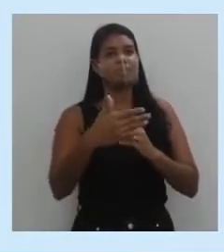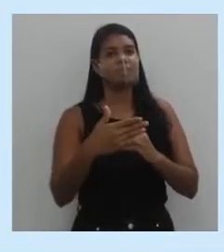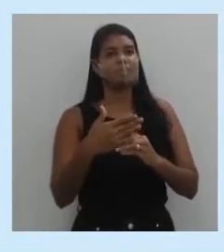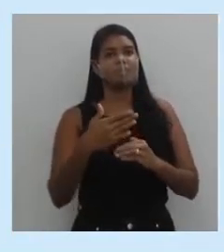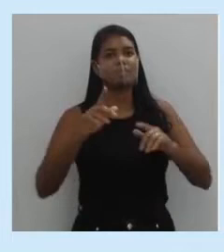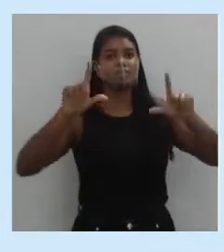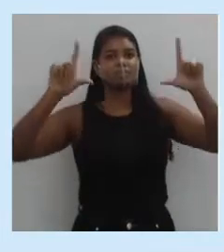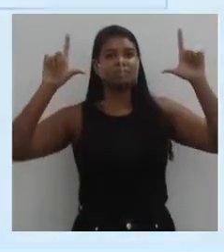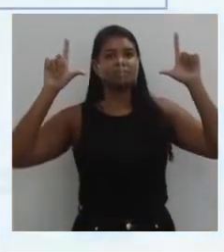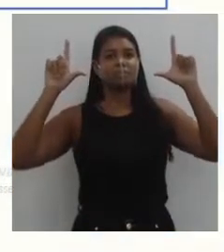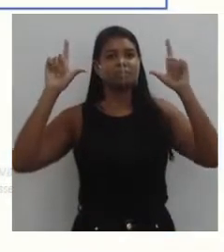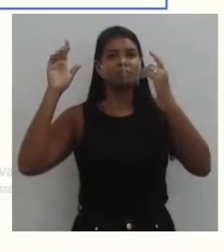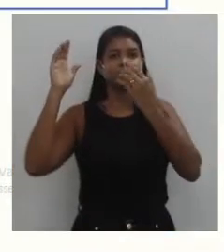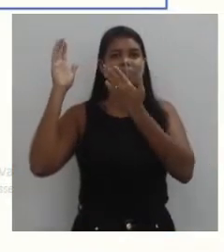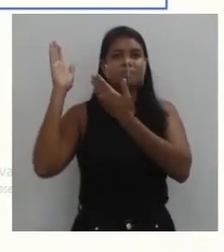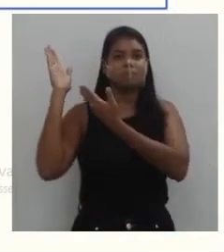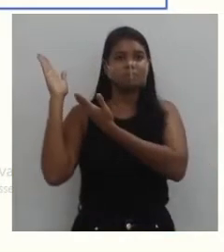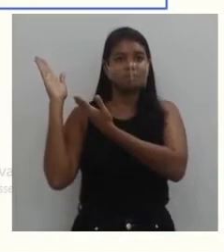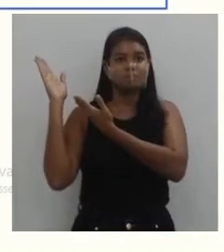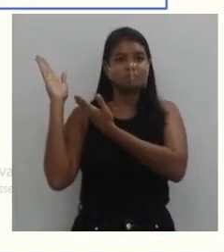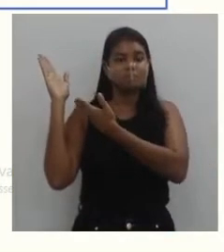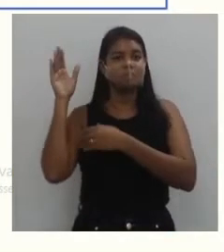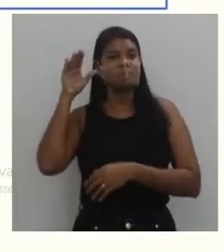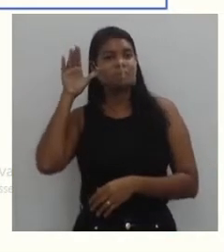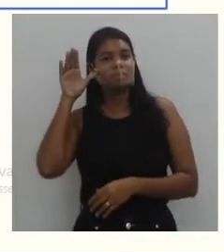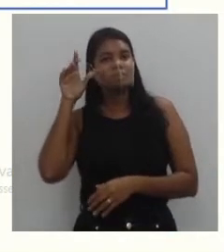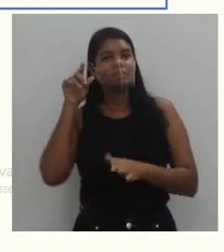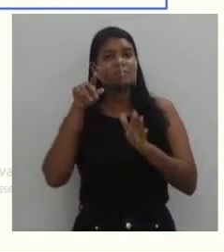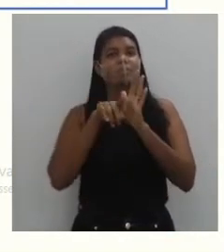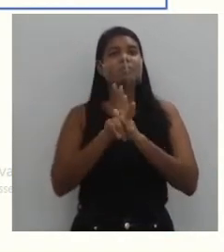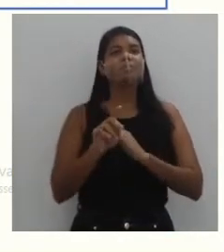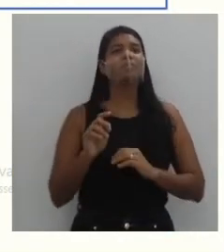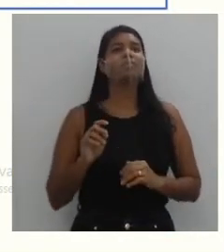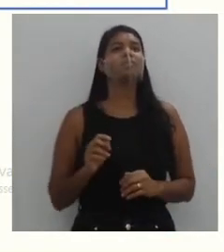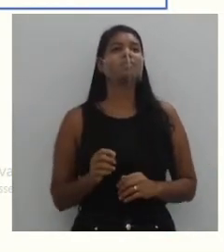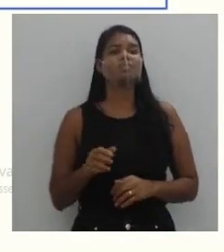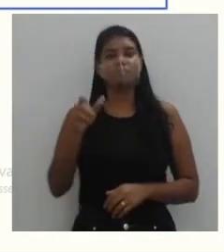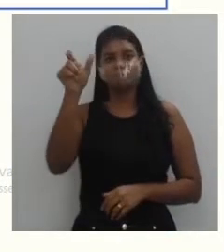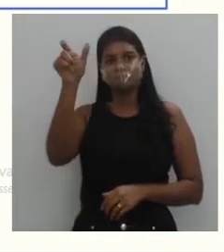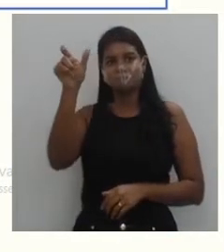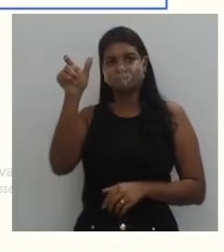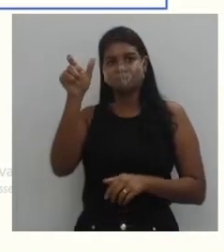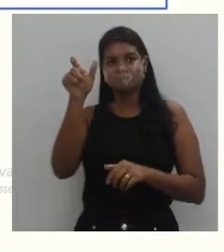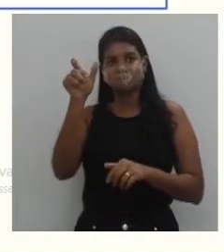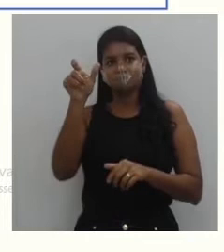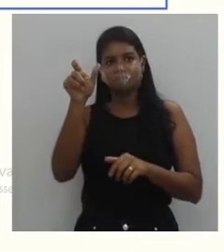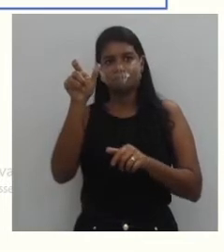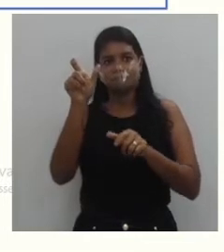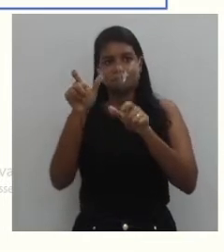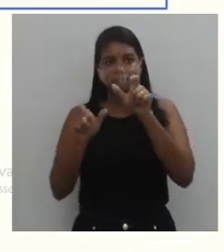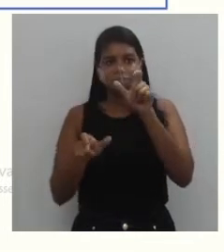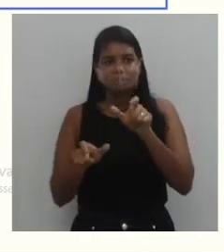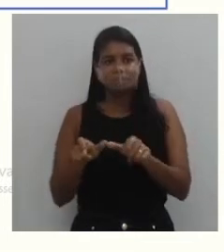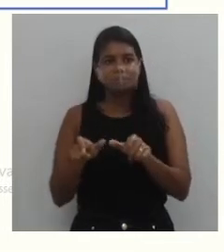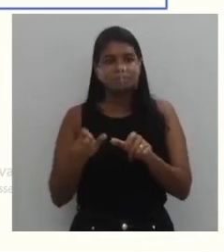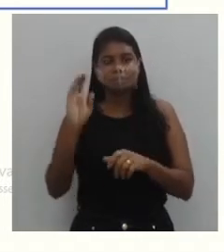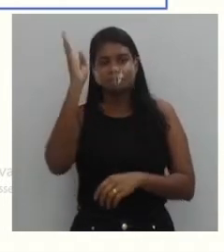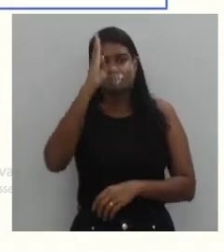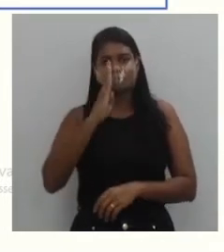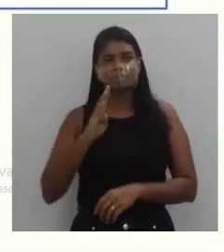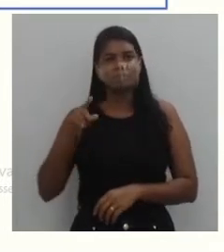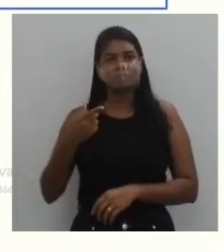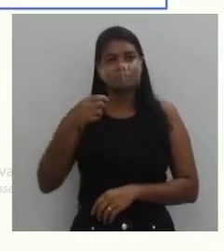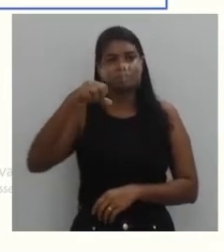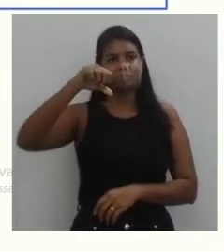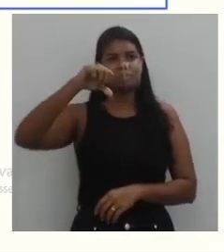aqui. Na tela, nós temos mais uma questão importante. A atual Constituição brasileira, que é de